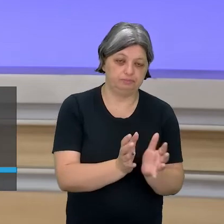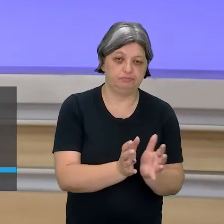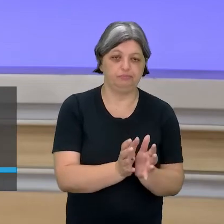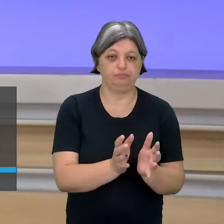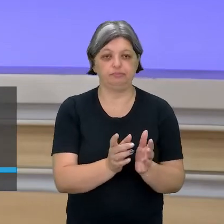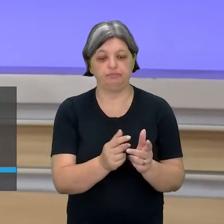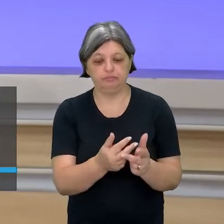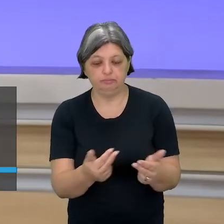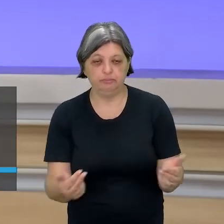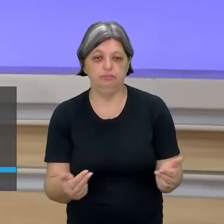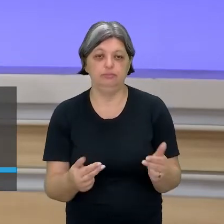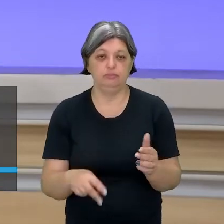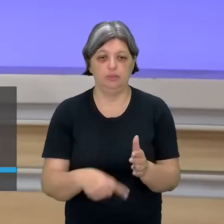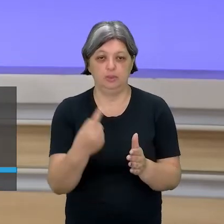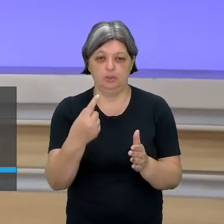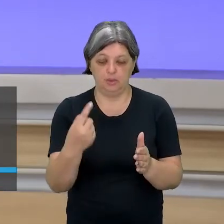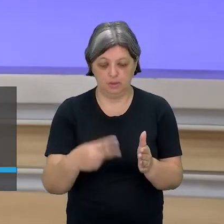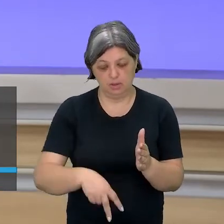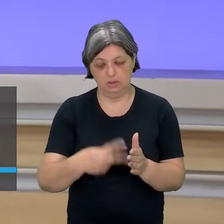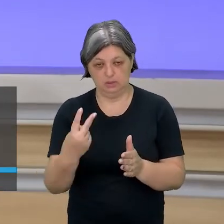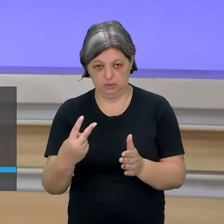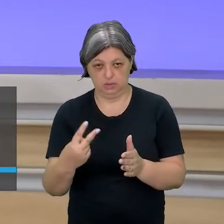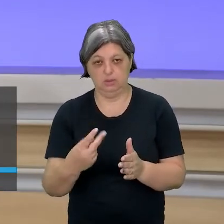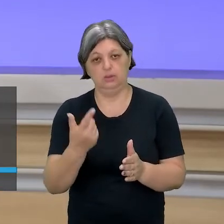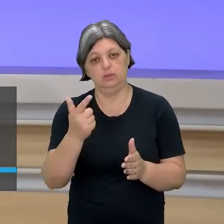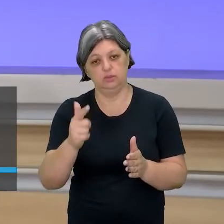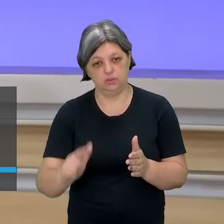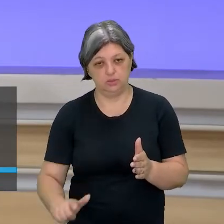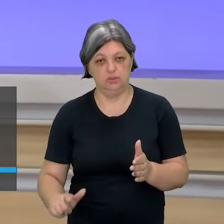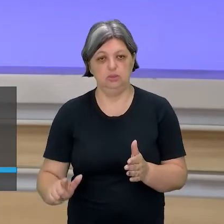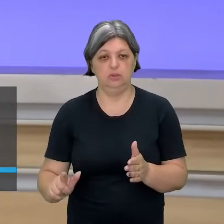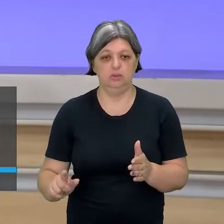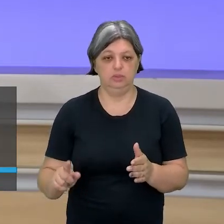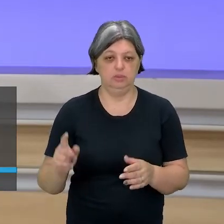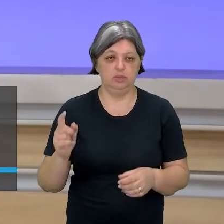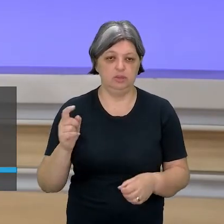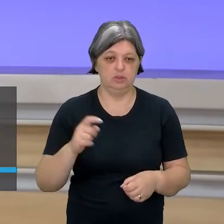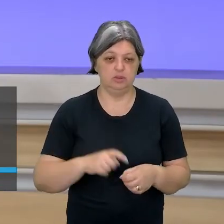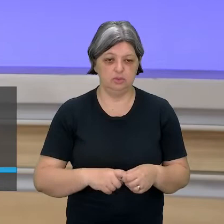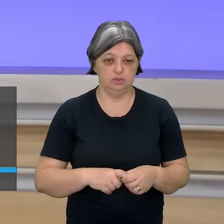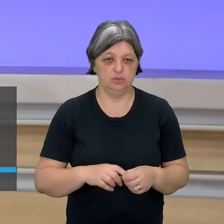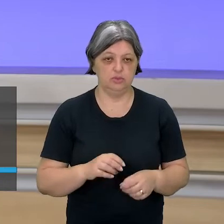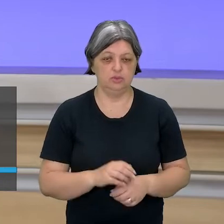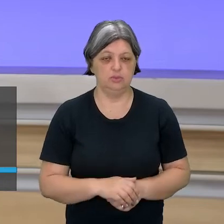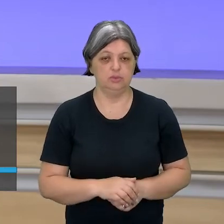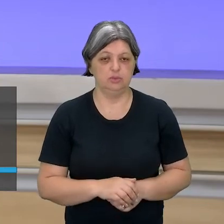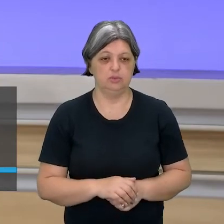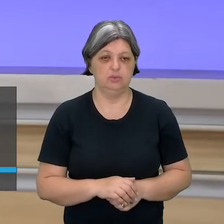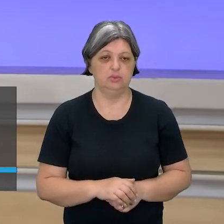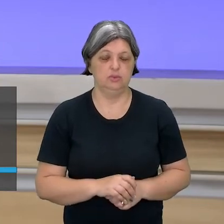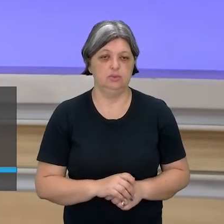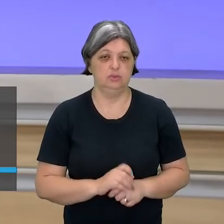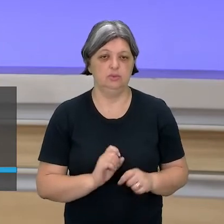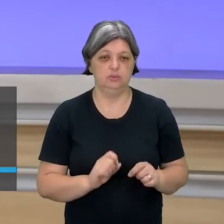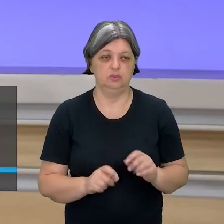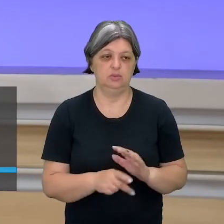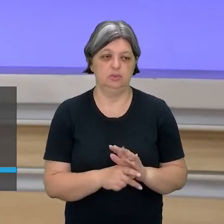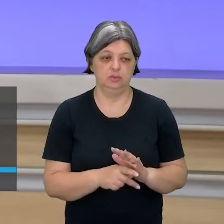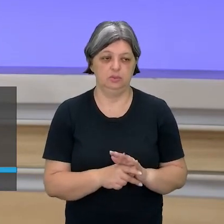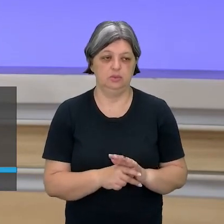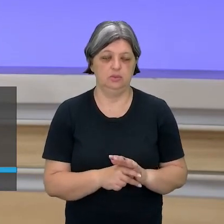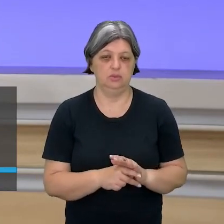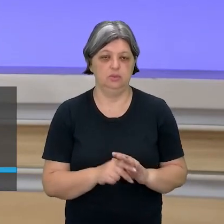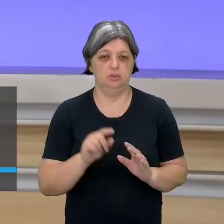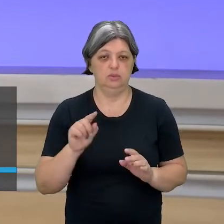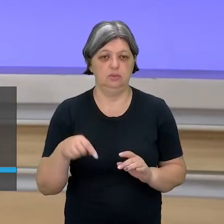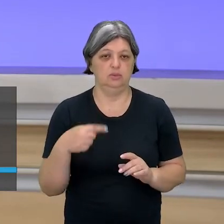pioneiras ou secundárias até chegar de novo numa comunidade clímax. Em seguida, logo depois, né,